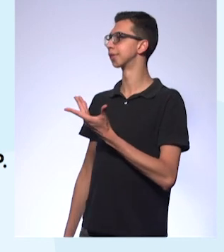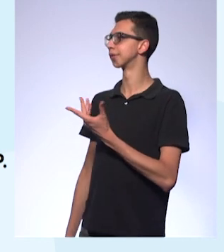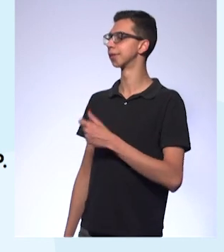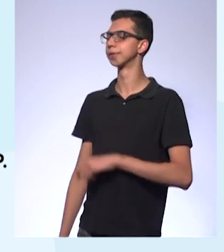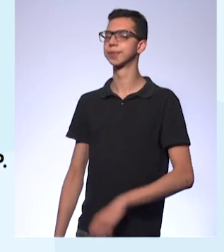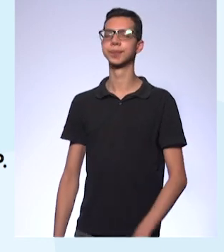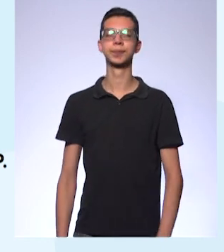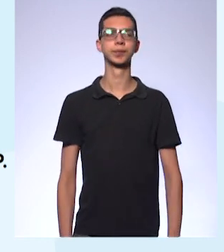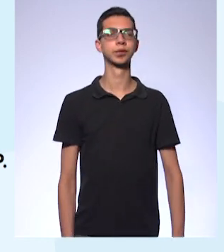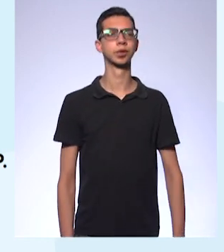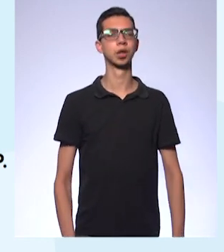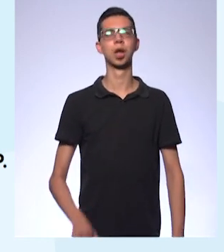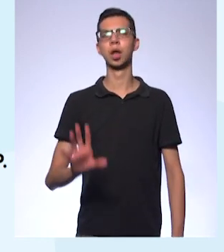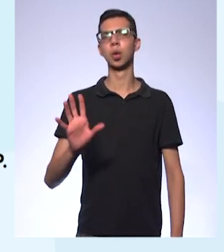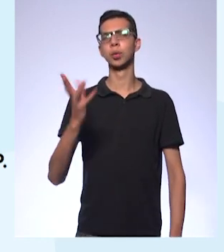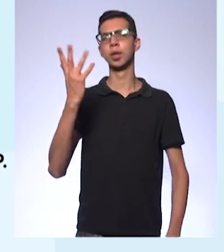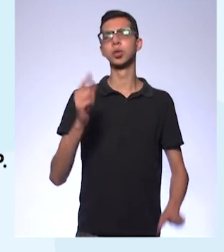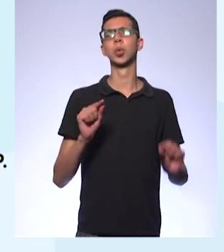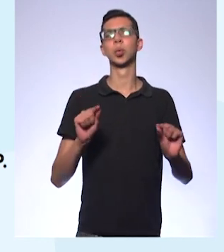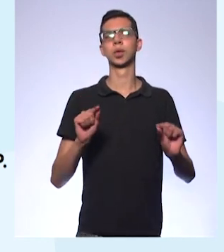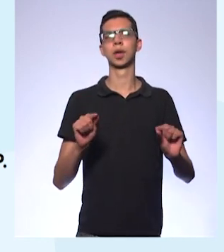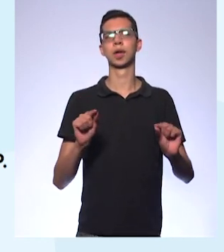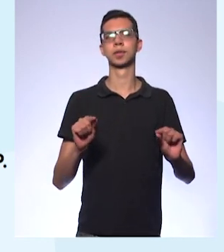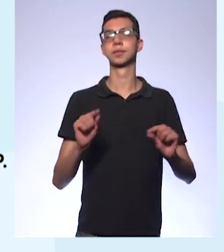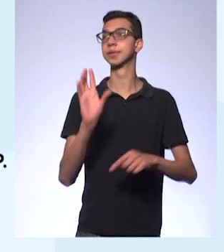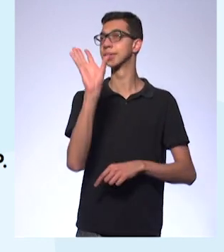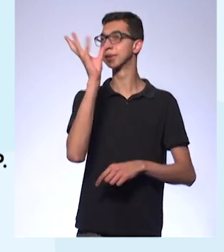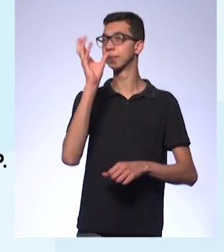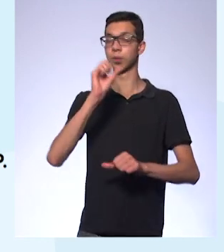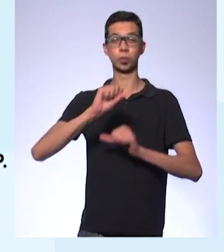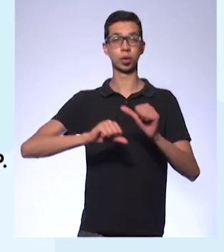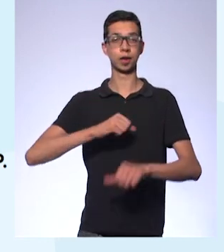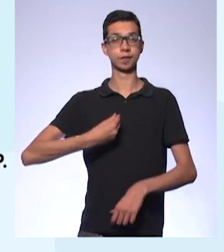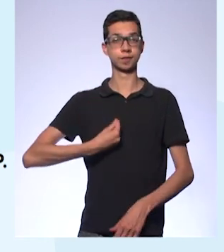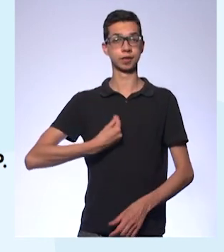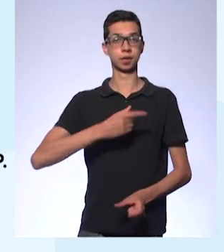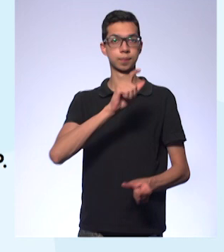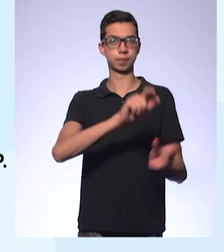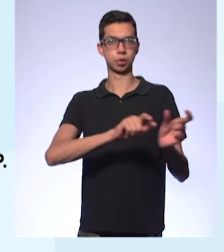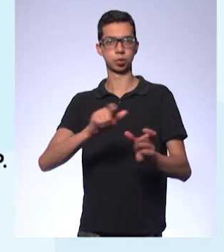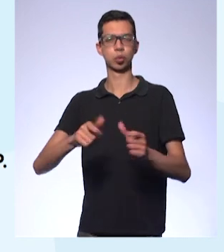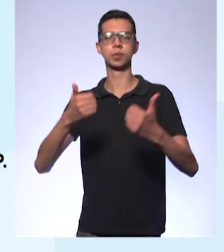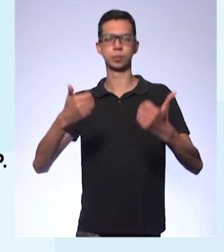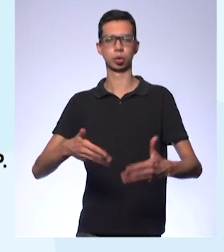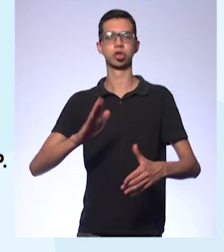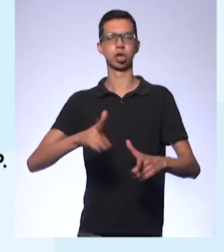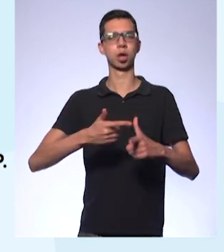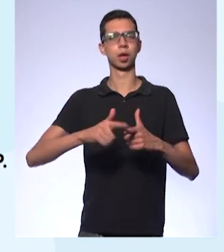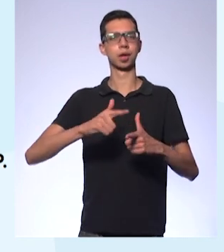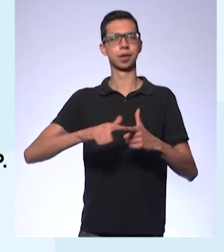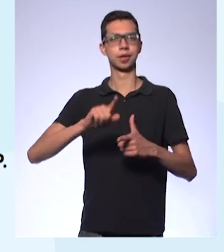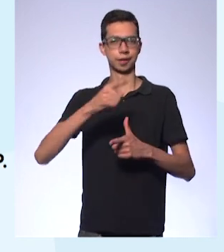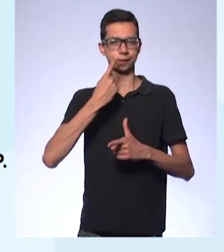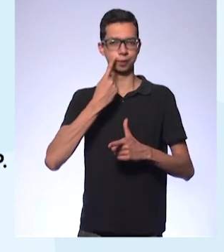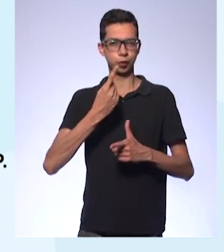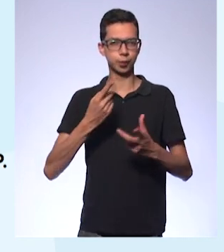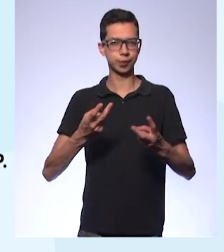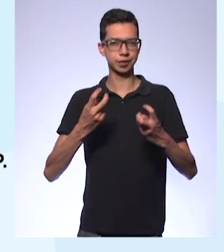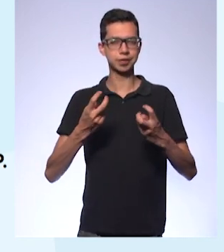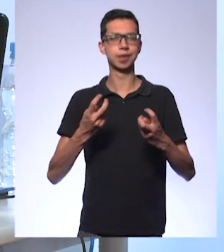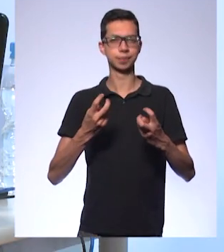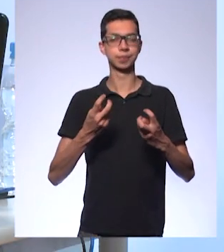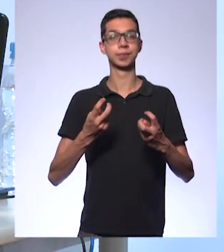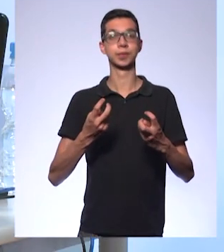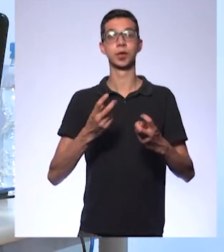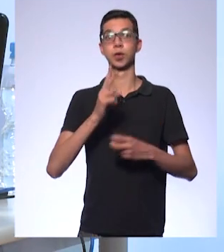mudanças climáticas na vida das pessoas? A gente falou agora das causas. A gente viu que são eventos